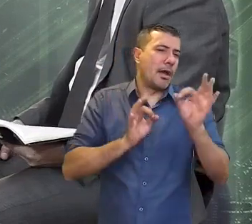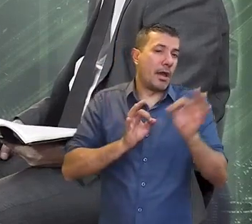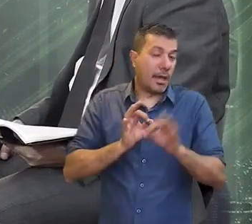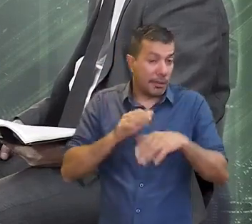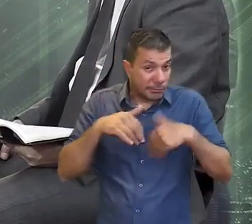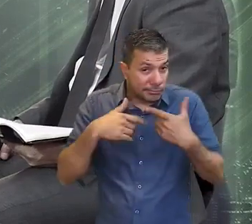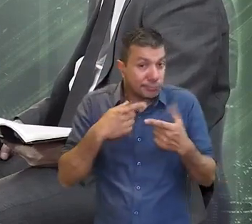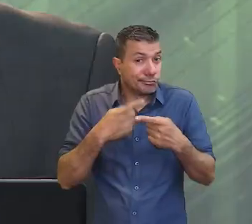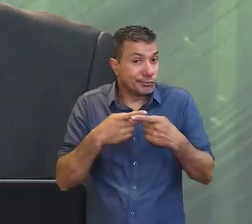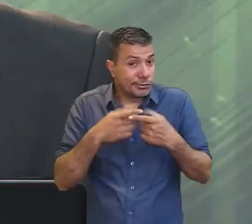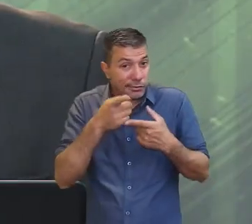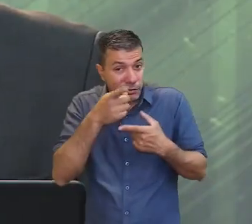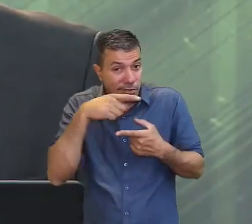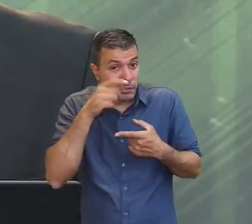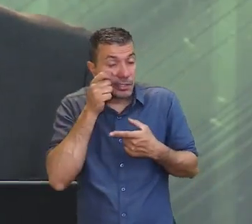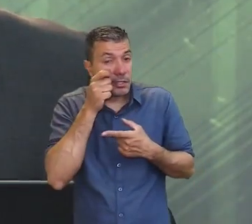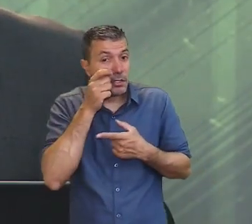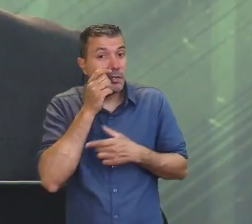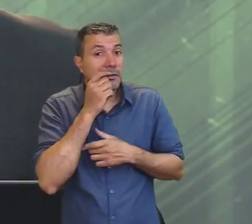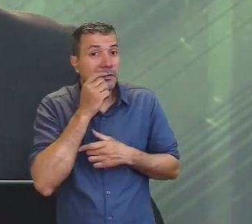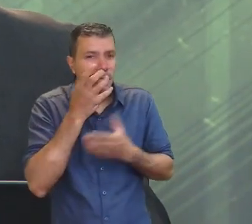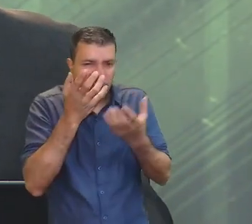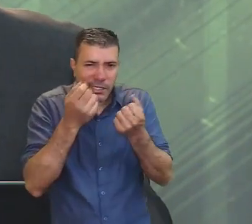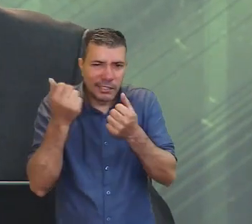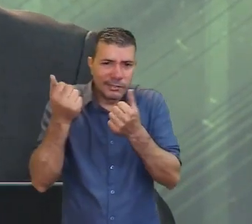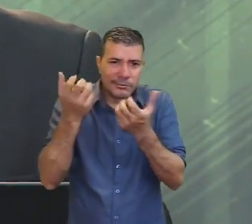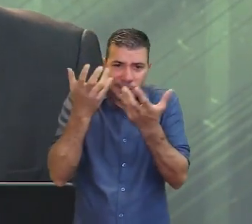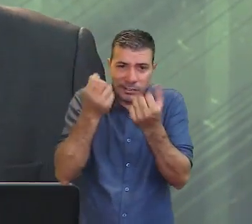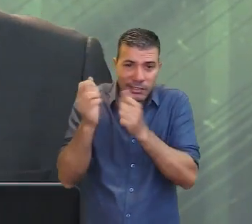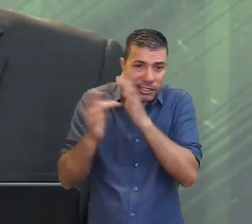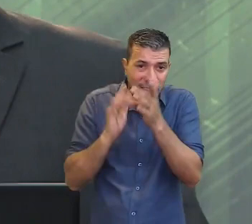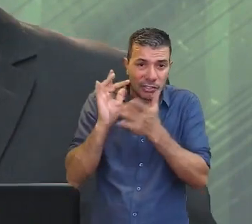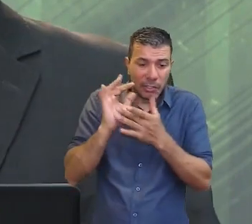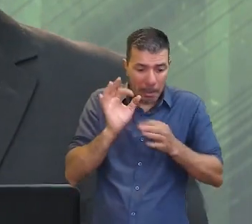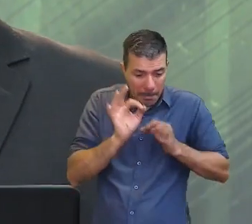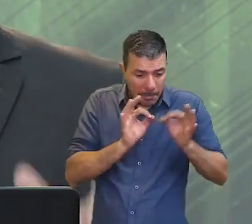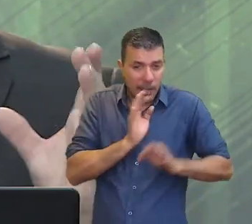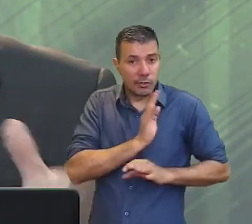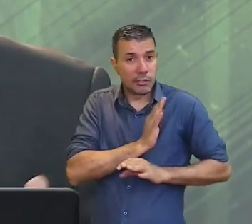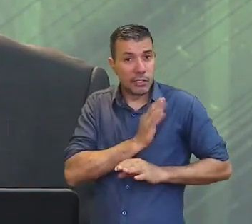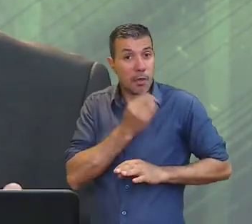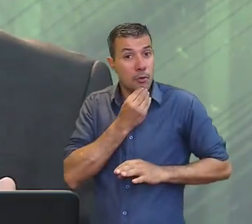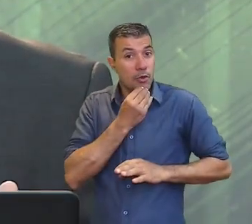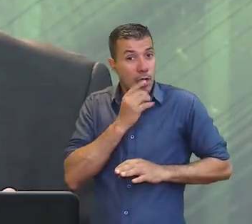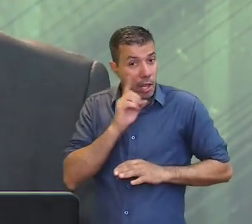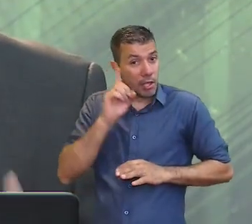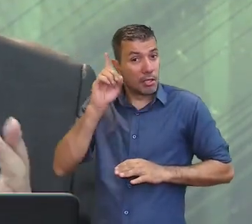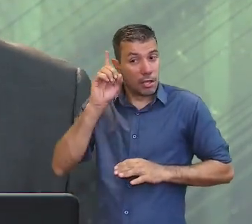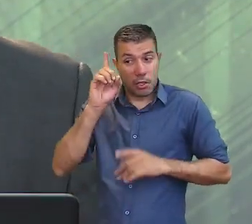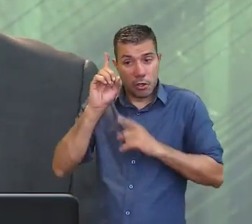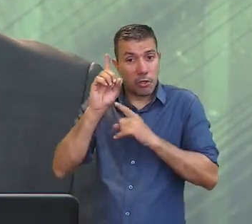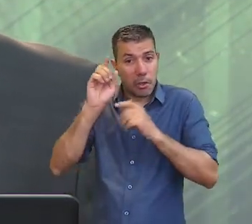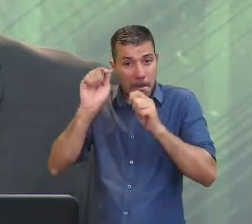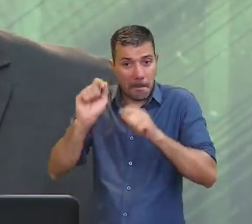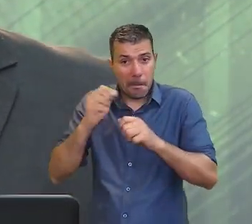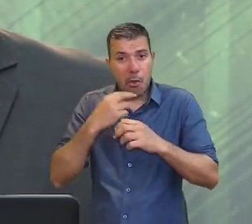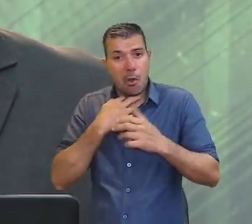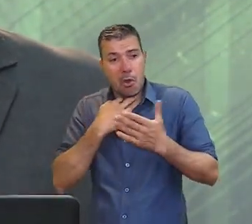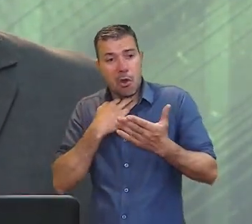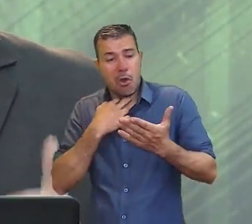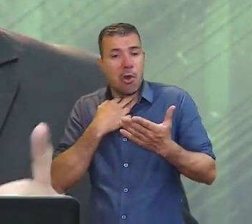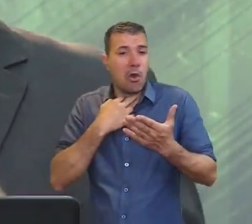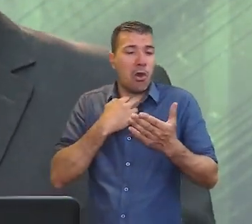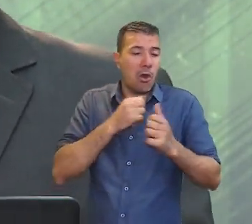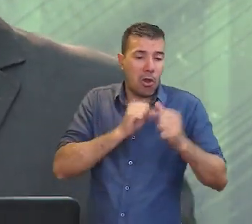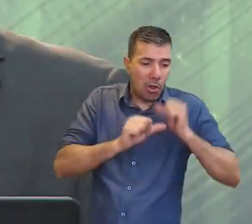dizer para você que quer tomar uma decisão ao lado de Cristo, prepare o seu coração, dê uma oportunidade para que Deus ele possa trabalhar na sua